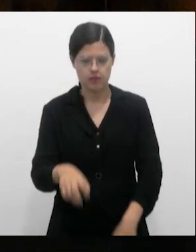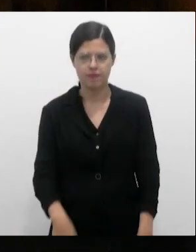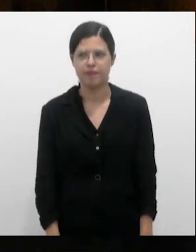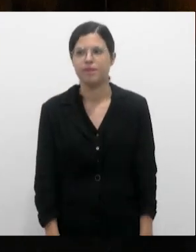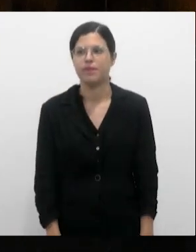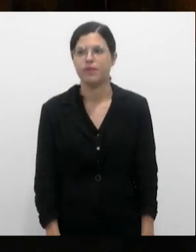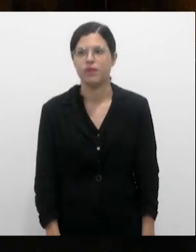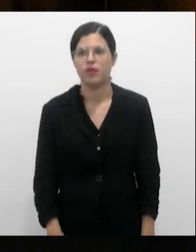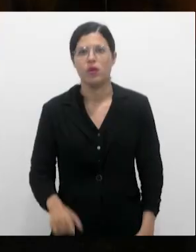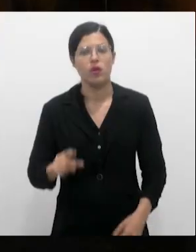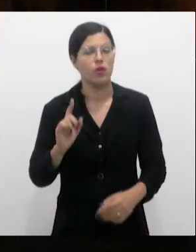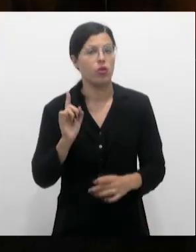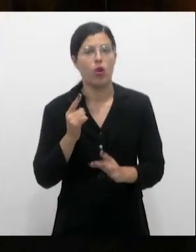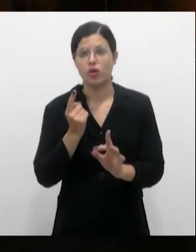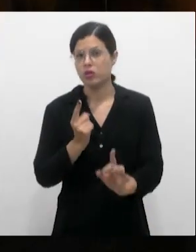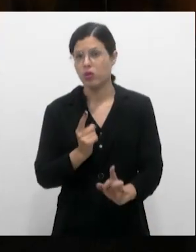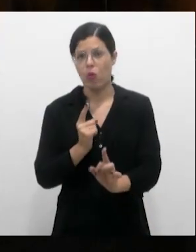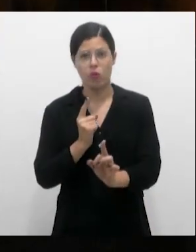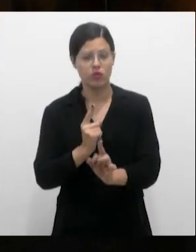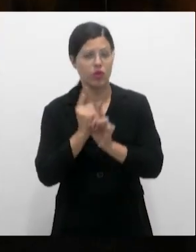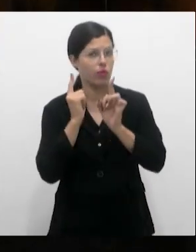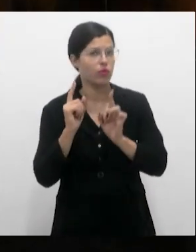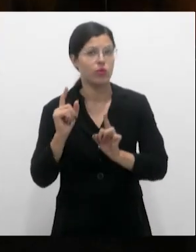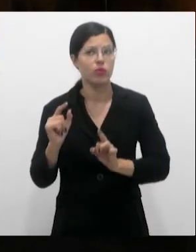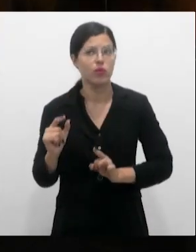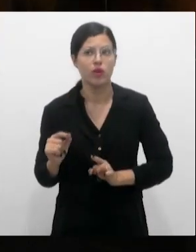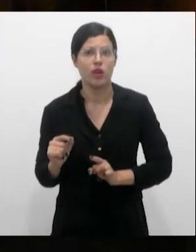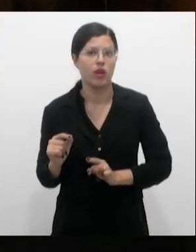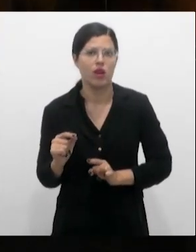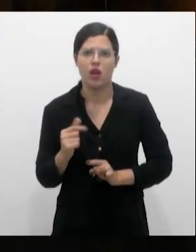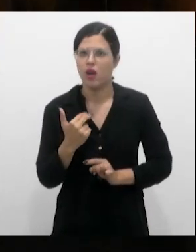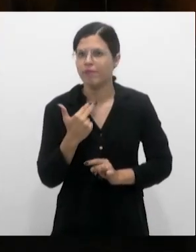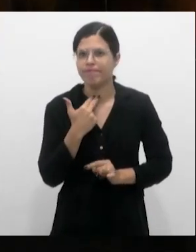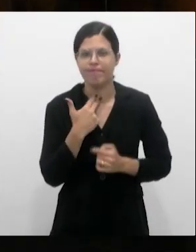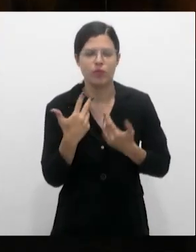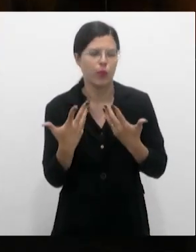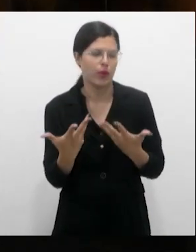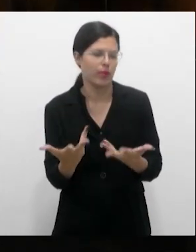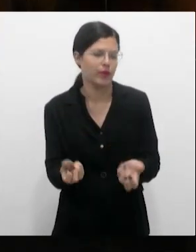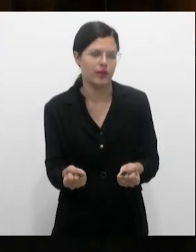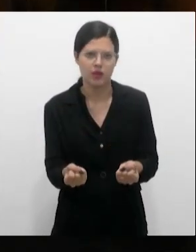o que encontramos, senhora presidente, é inaceitável.